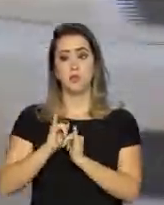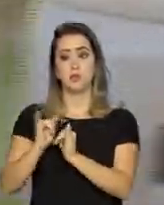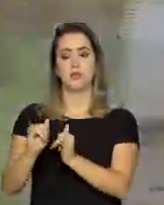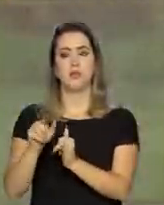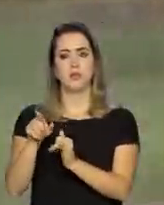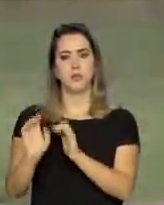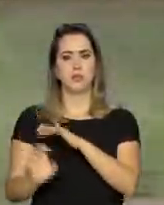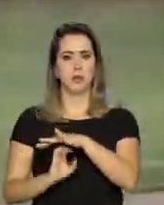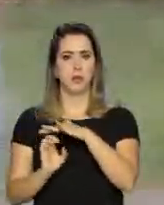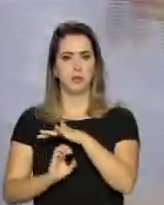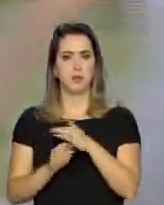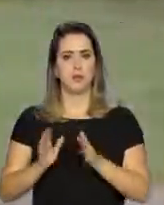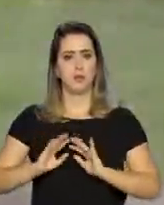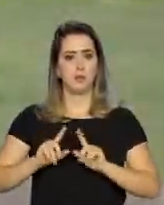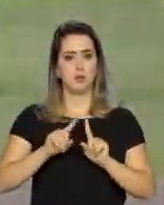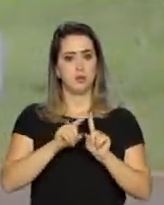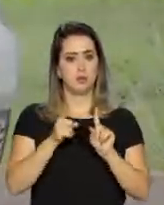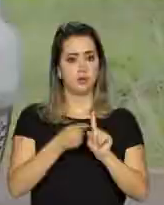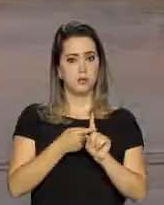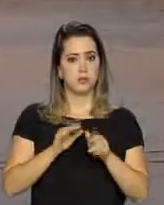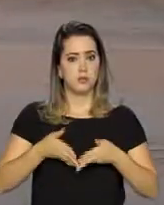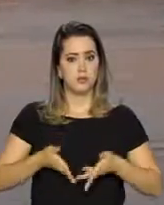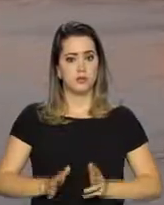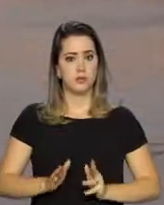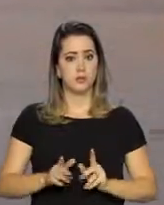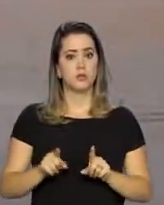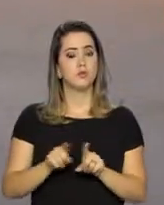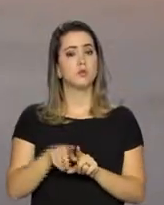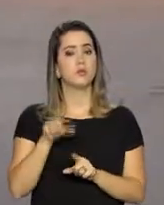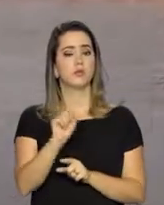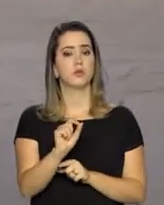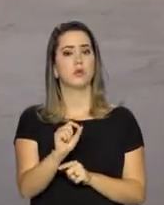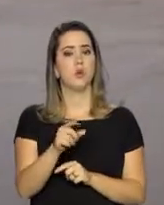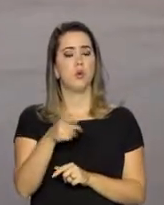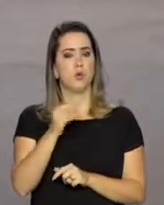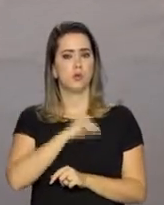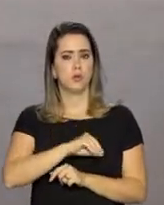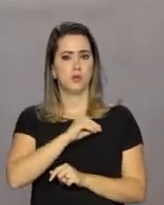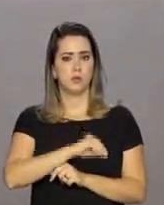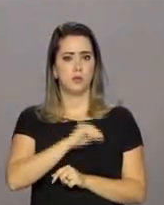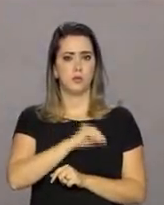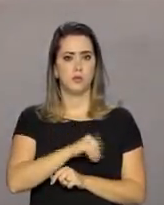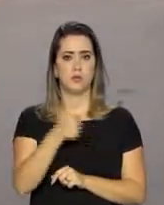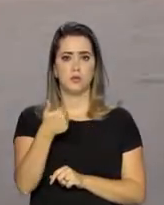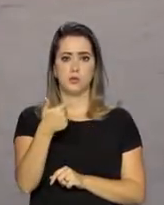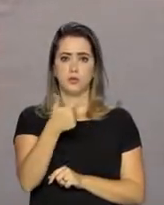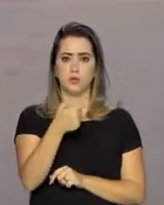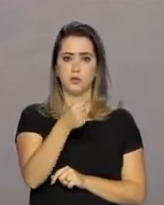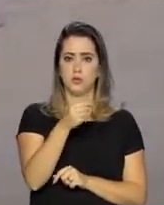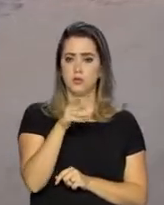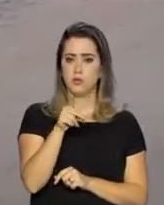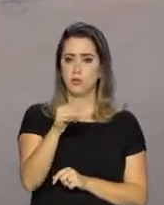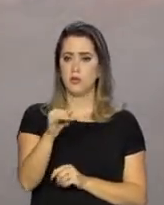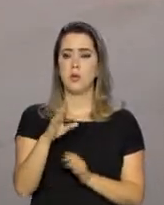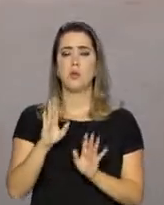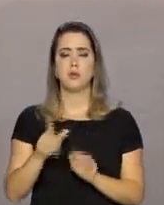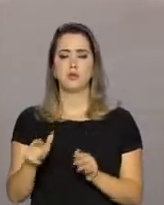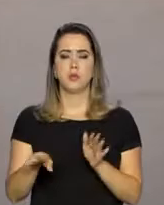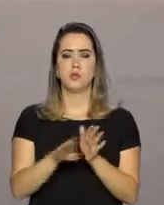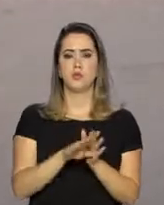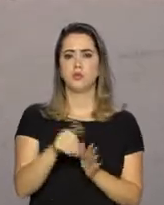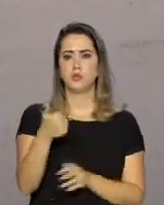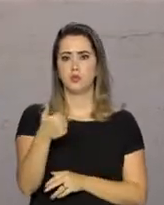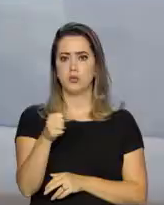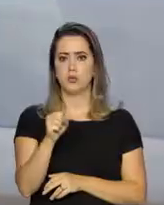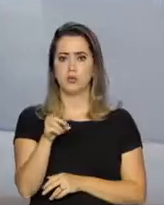empregador a gravidez eo parto o salário-maternidade assegurado por 120 dias mas pode chegar a 180